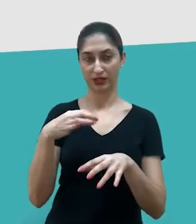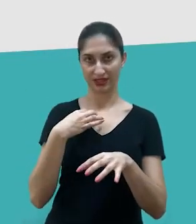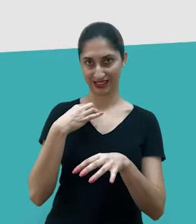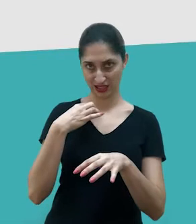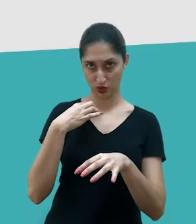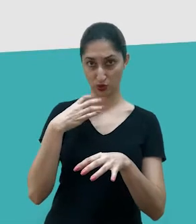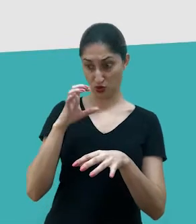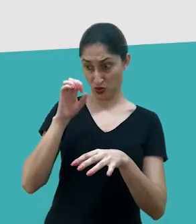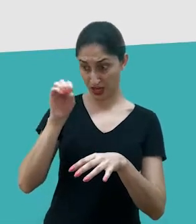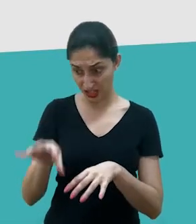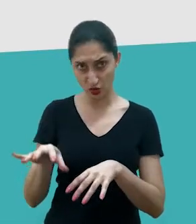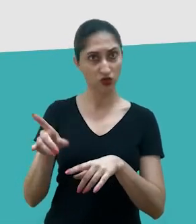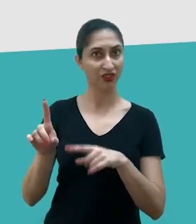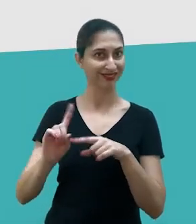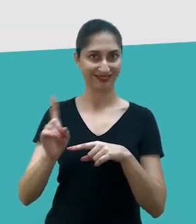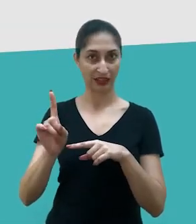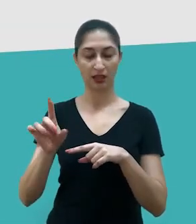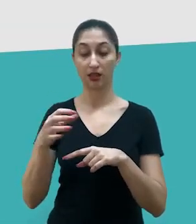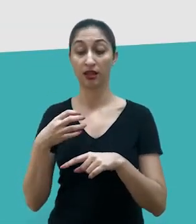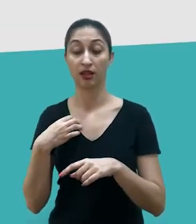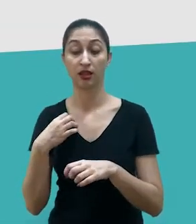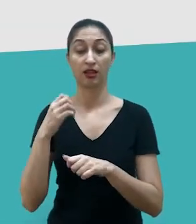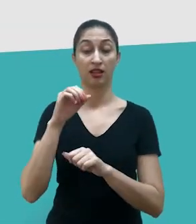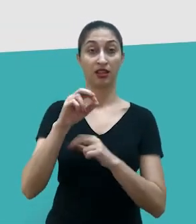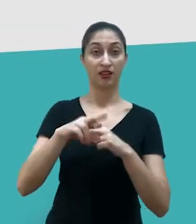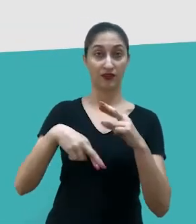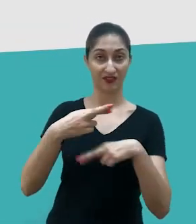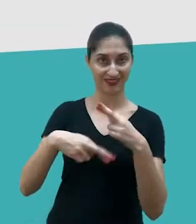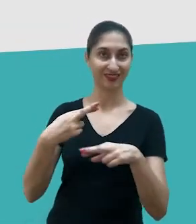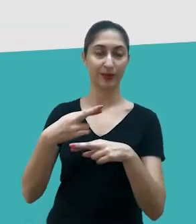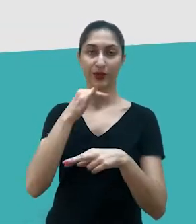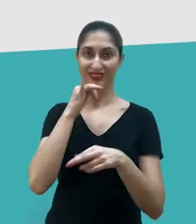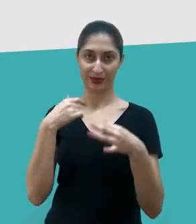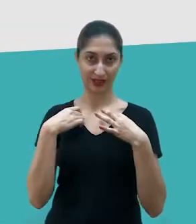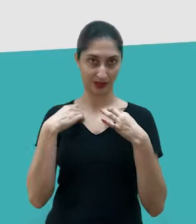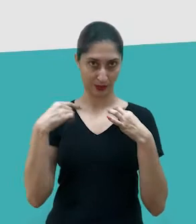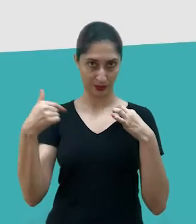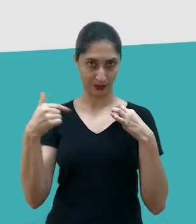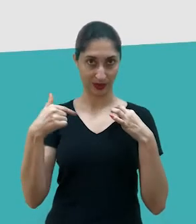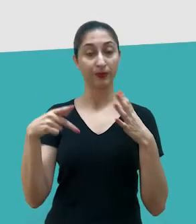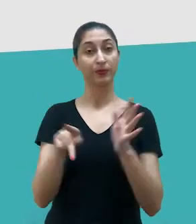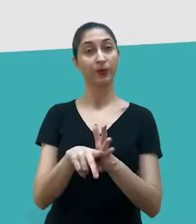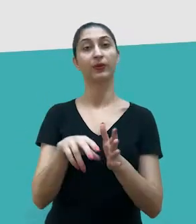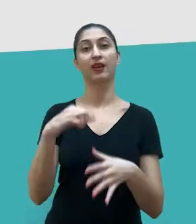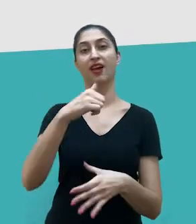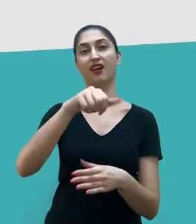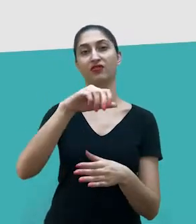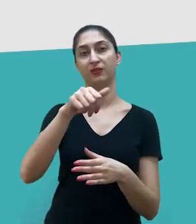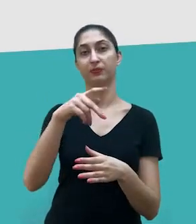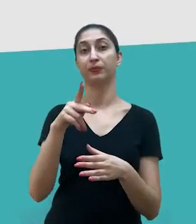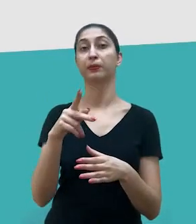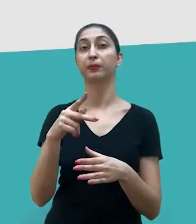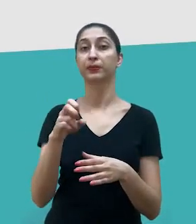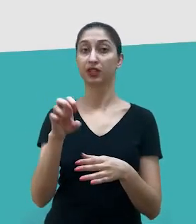e retramado de novo. Então, essa blusa que vocês estão vendo que eu estou usando, ela é feita de garrafas PET